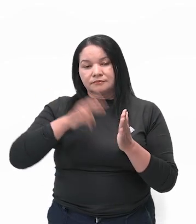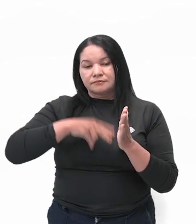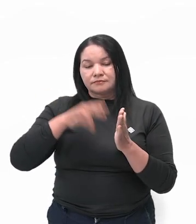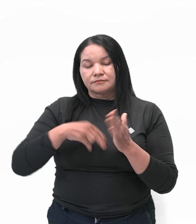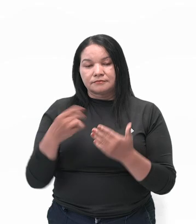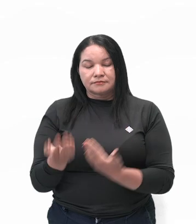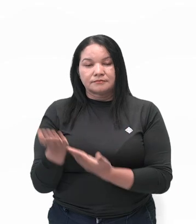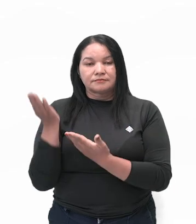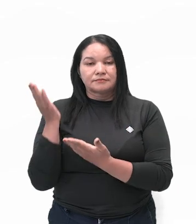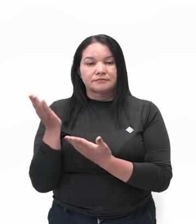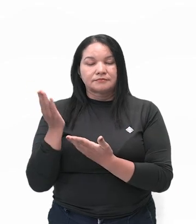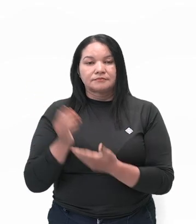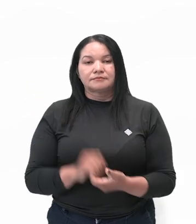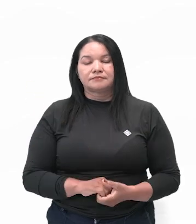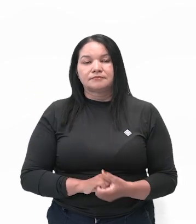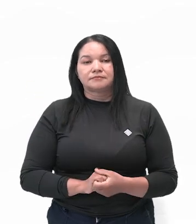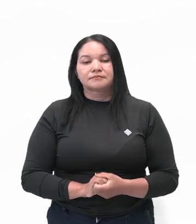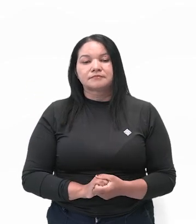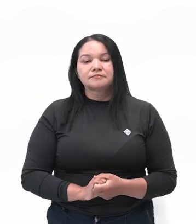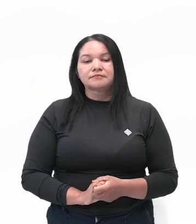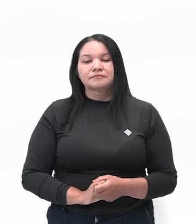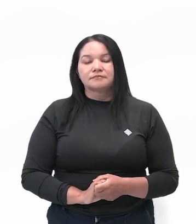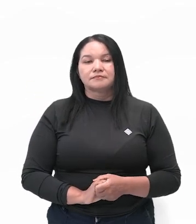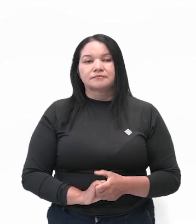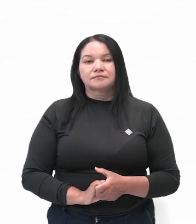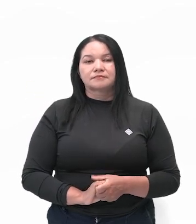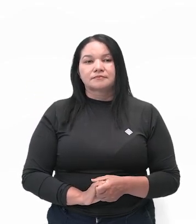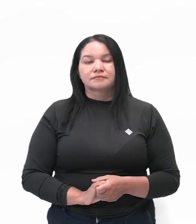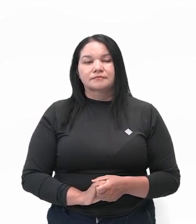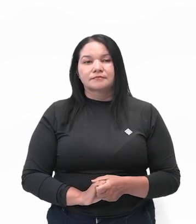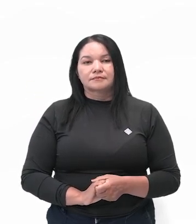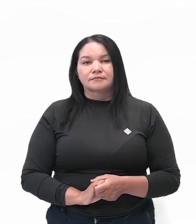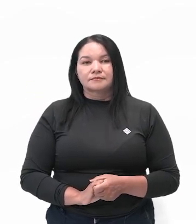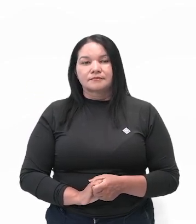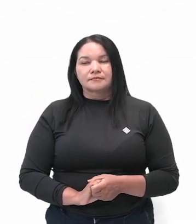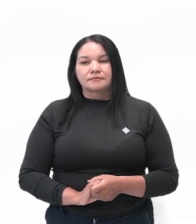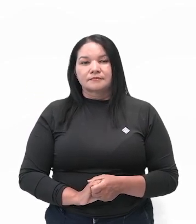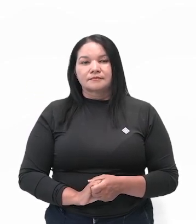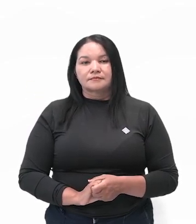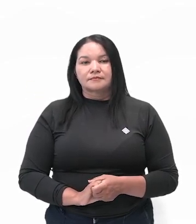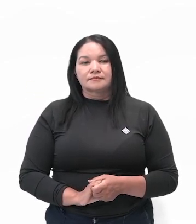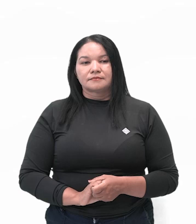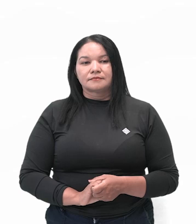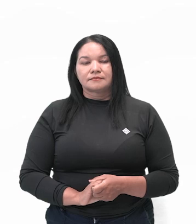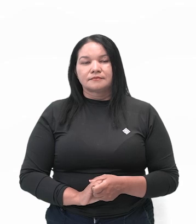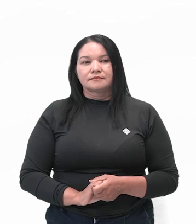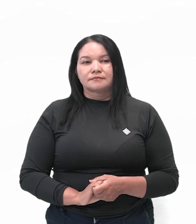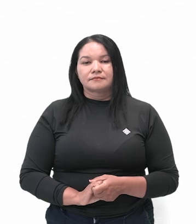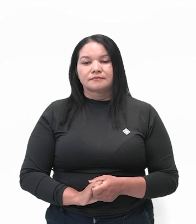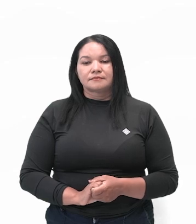and Human Rights, The Amazon Perspective. O que eu vou mostrar aqui para